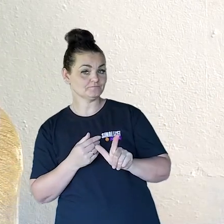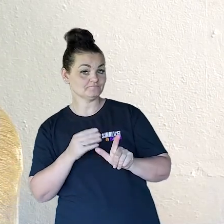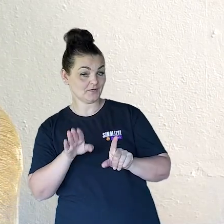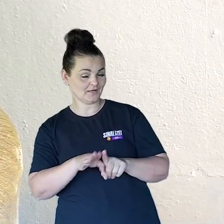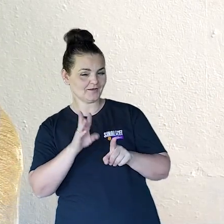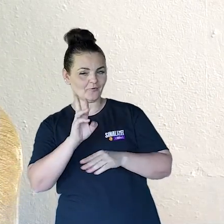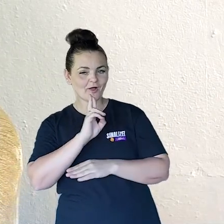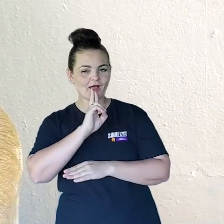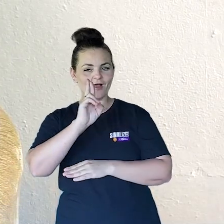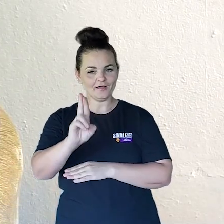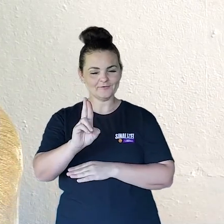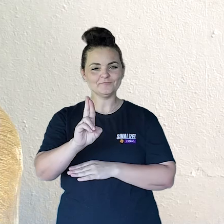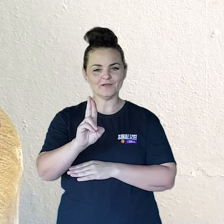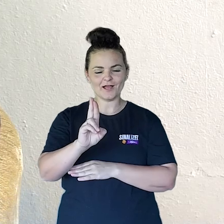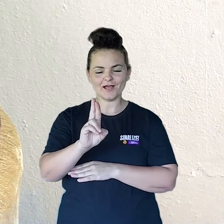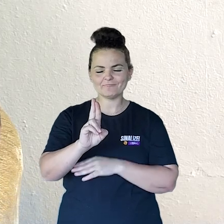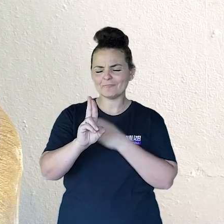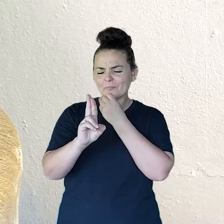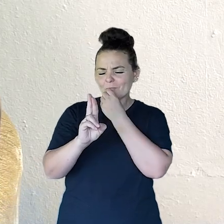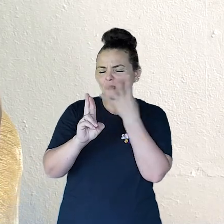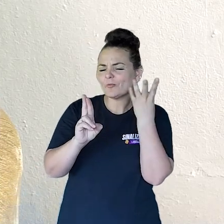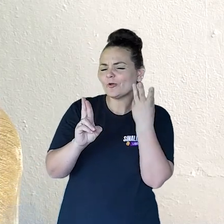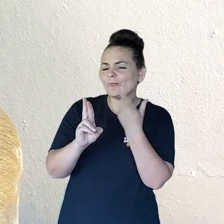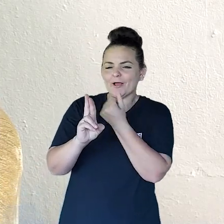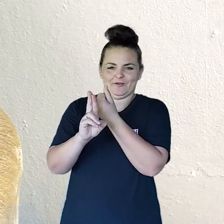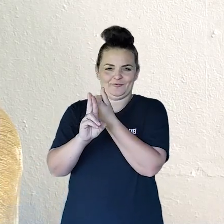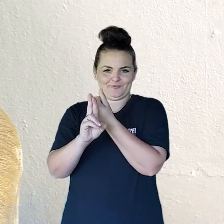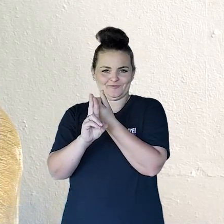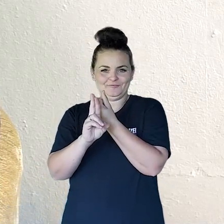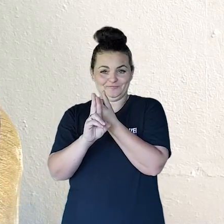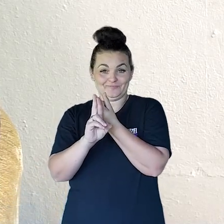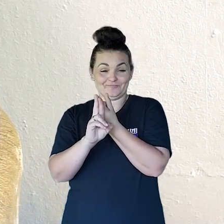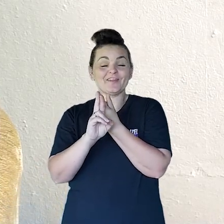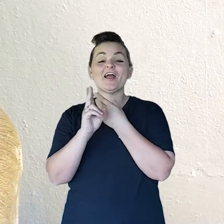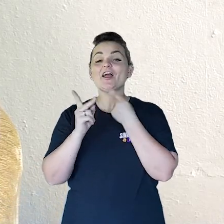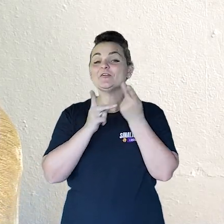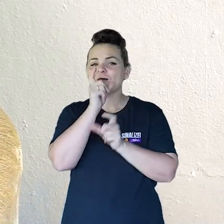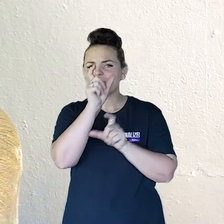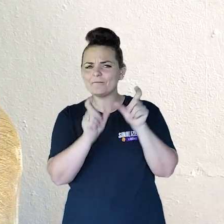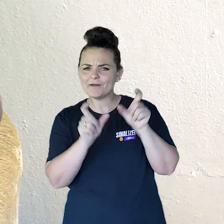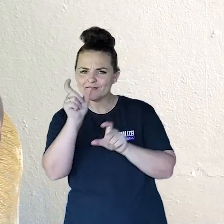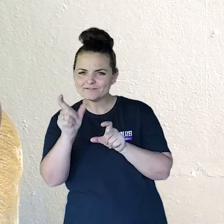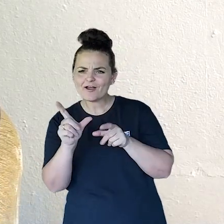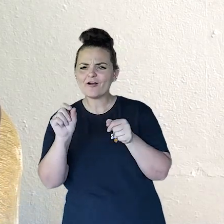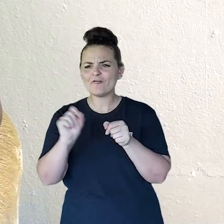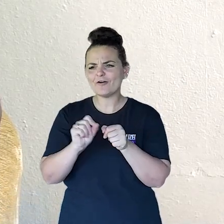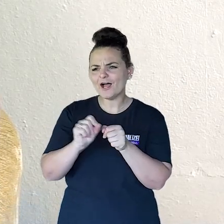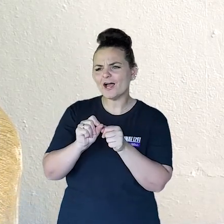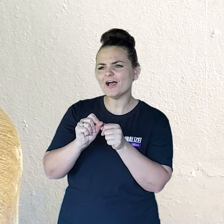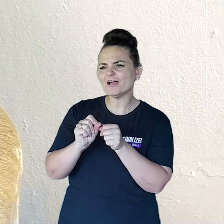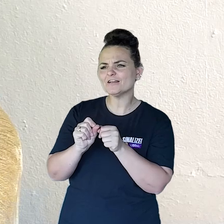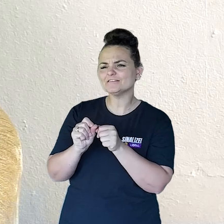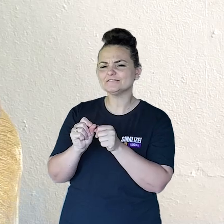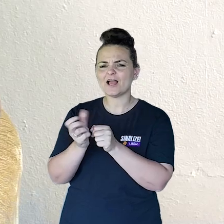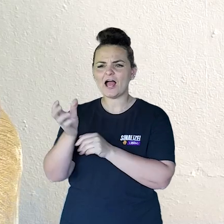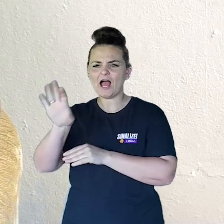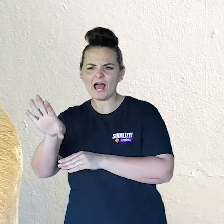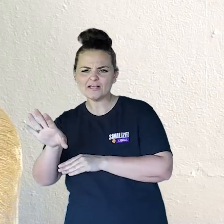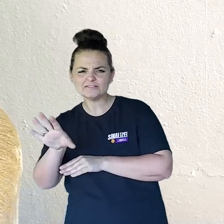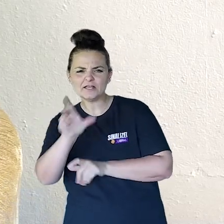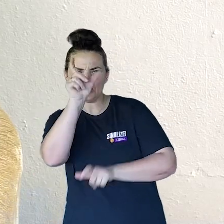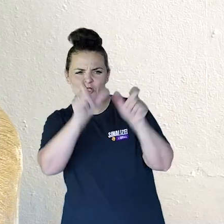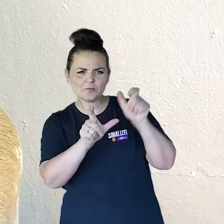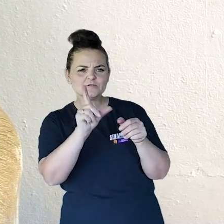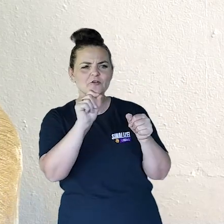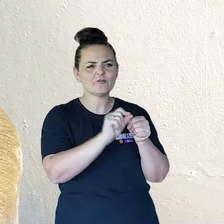torna esse resultado muito mais gratificante. Então, eu sempre dizia para as pessoas, muitas pessoas diziam, faz desse jeito, faz desse outro. E eu